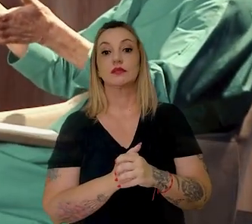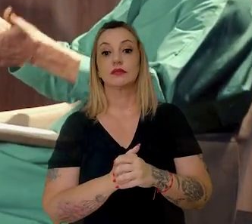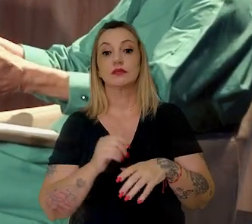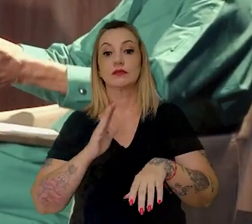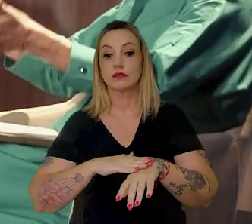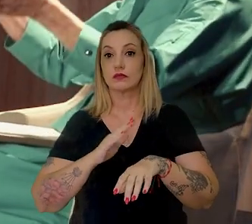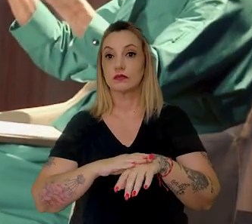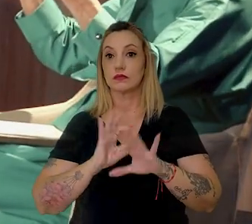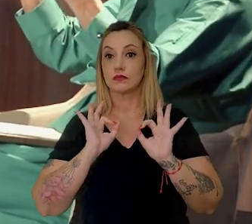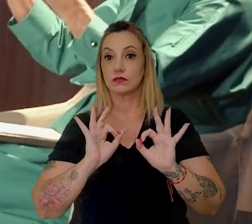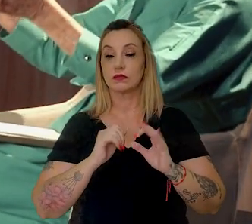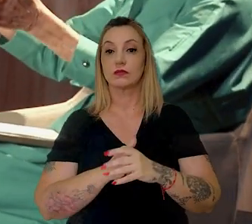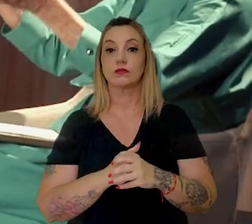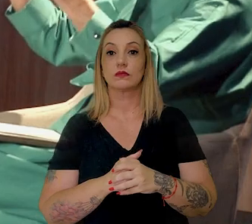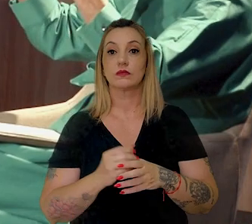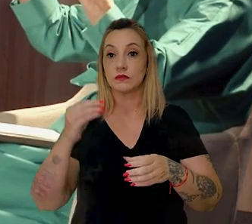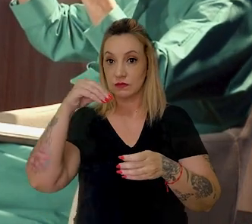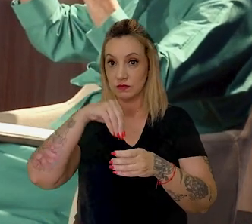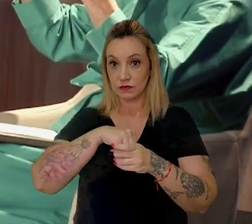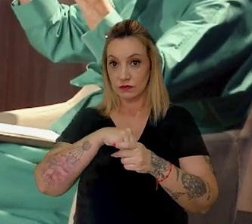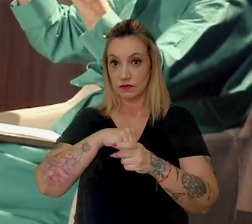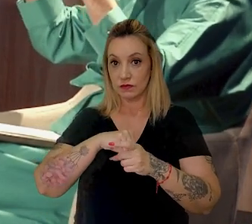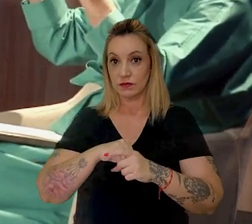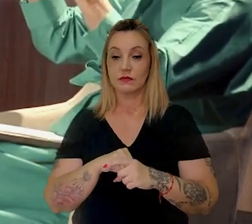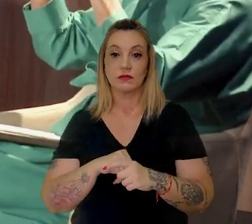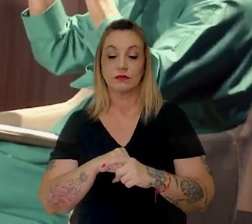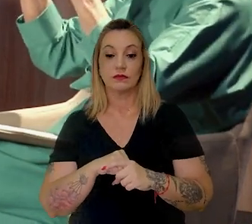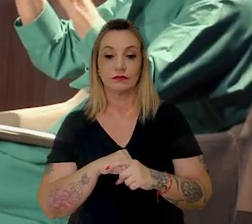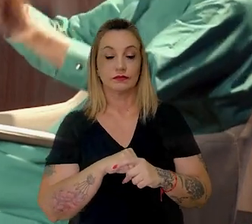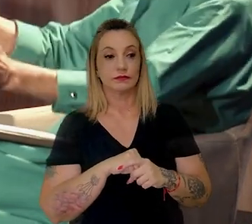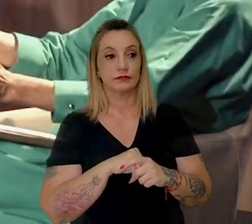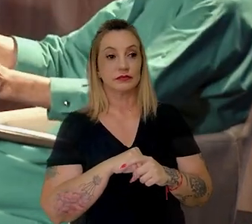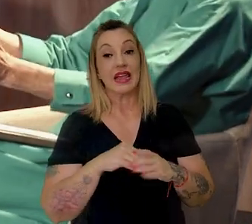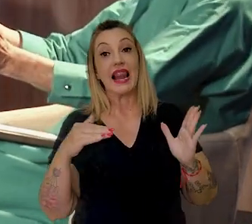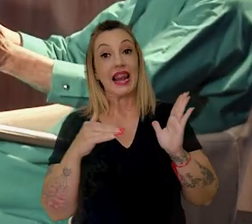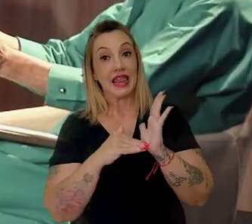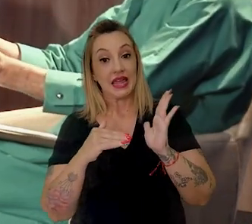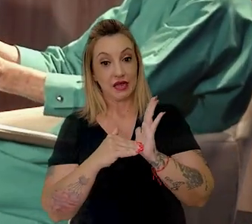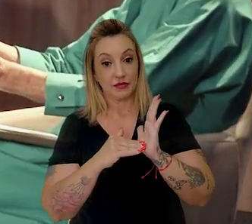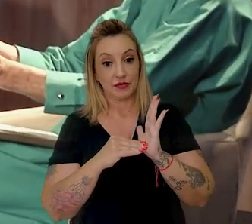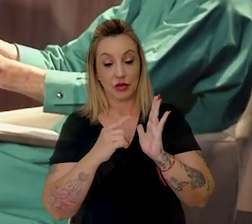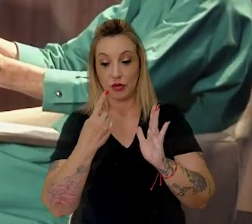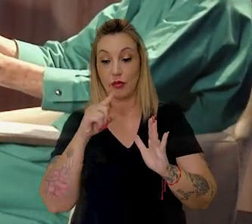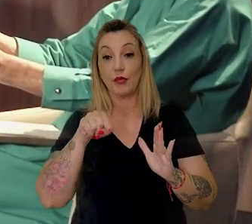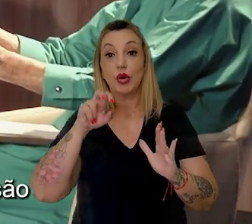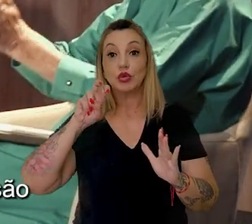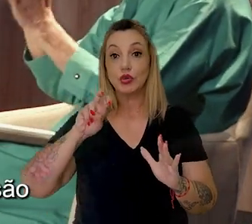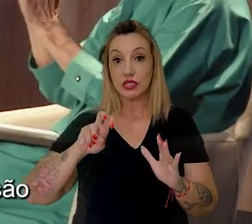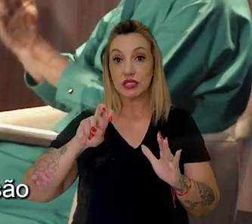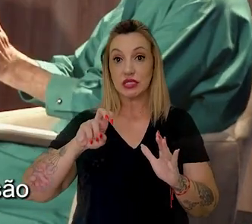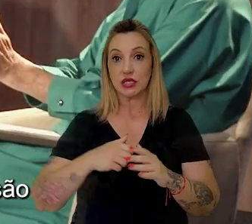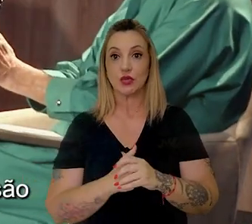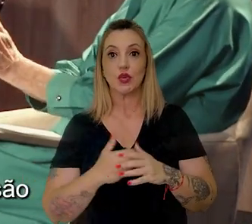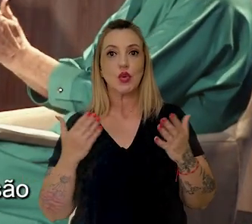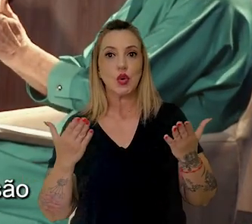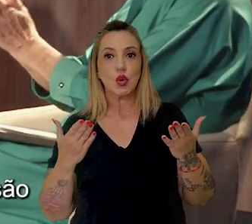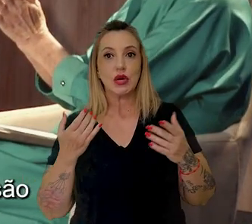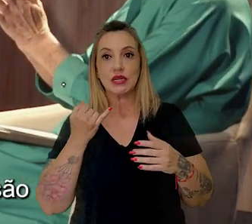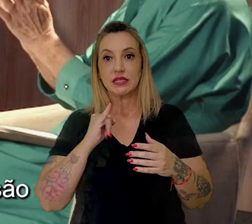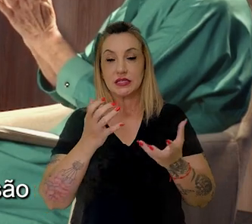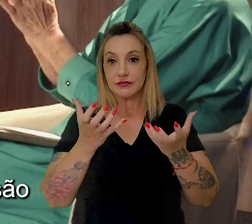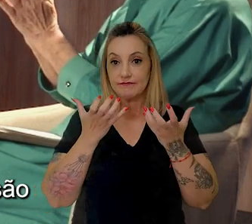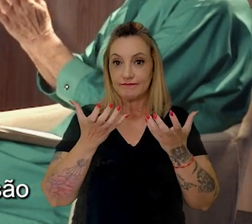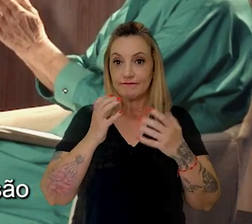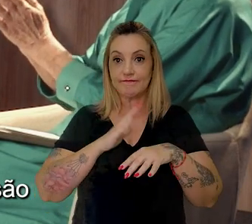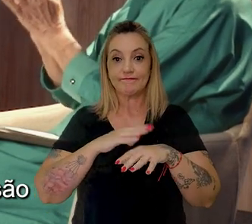realidade é que dentro de uma dentro de um limite de 1.5 hoje se a gente quiser